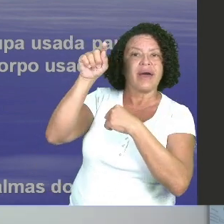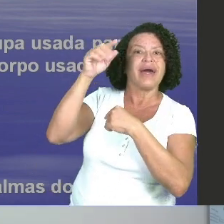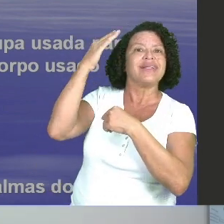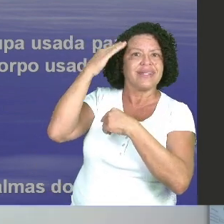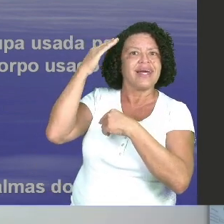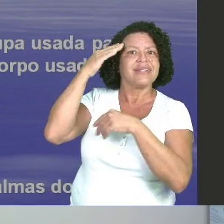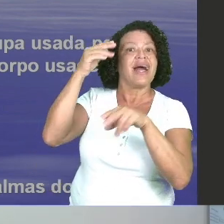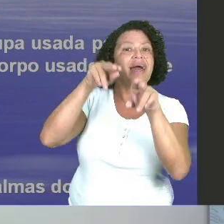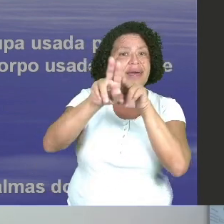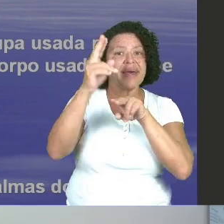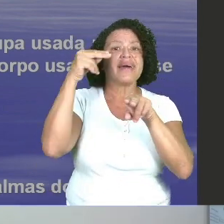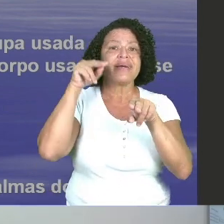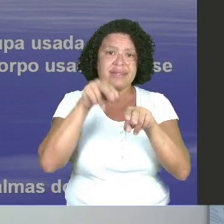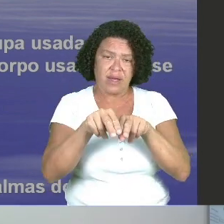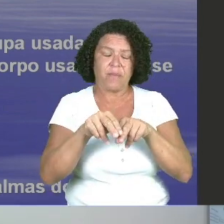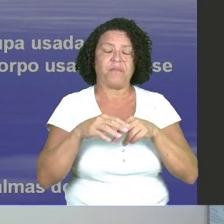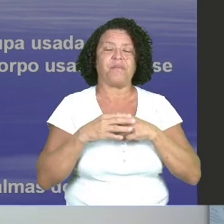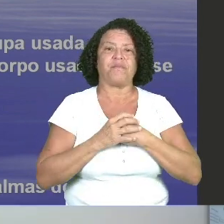Reencarnação.